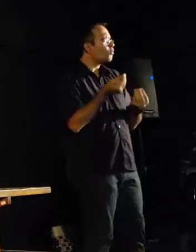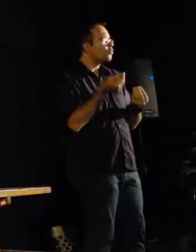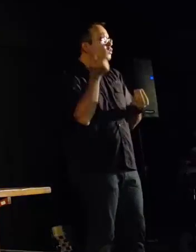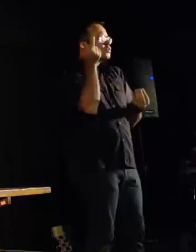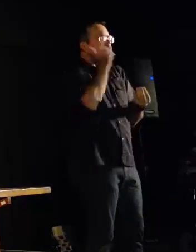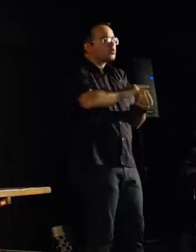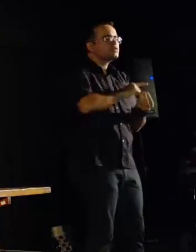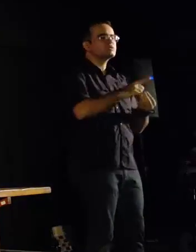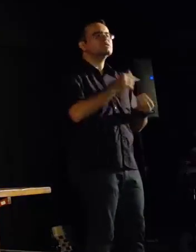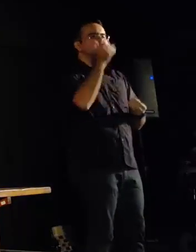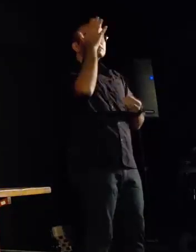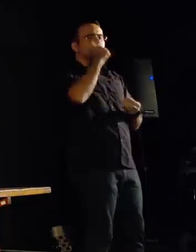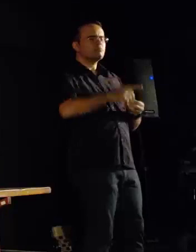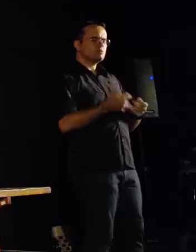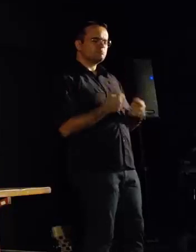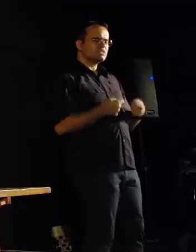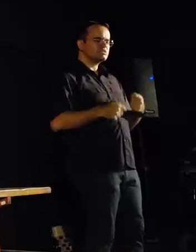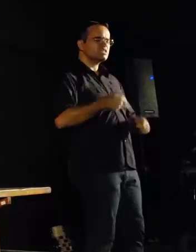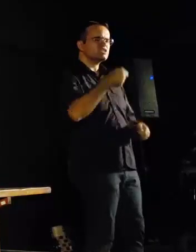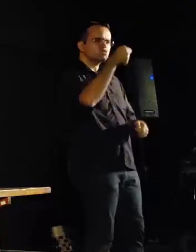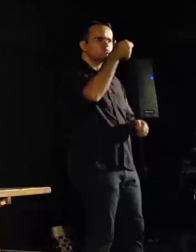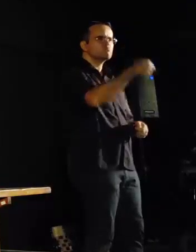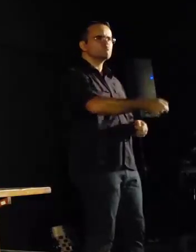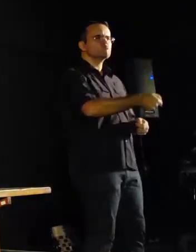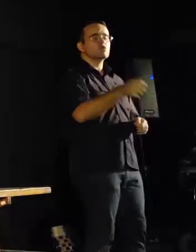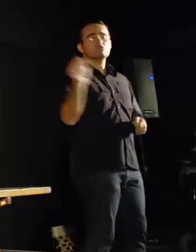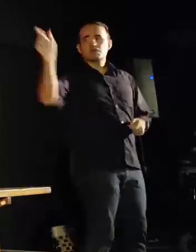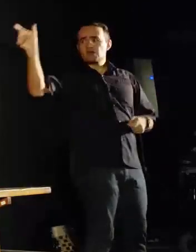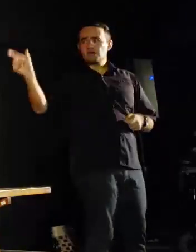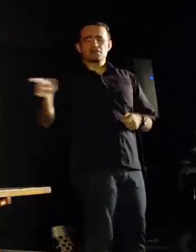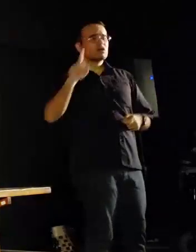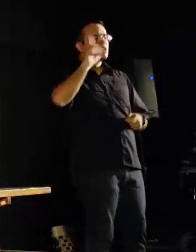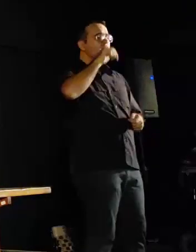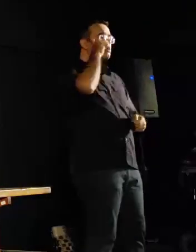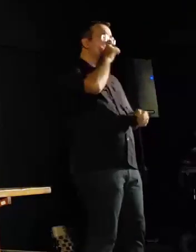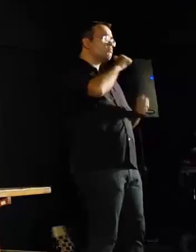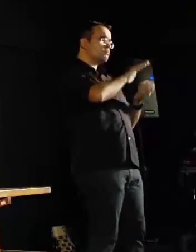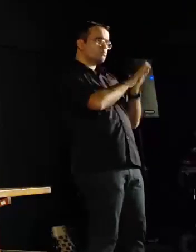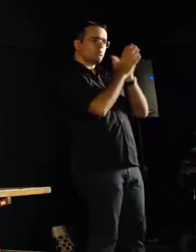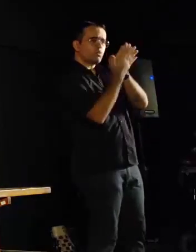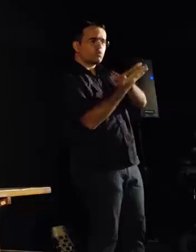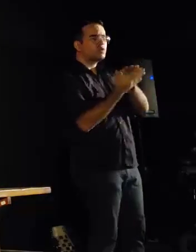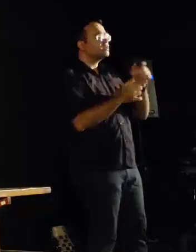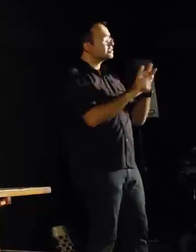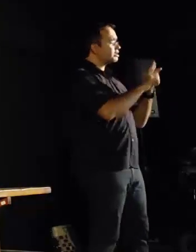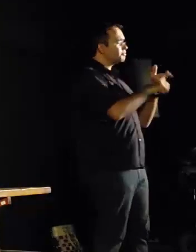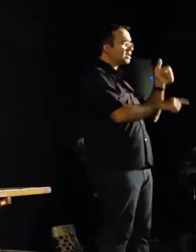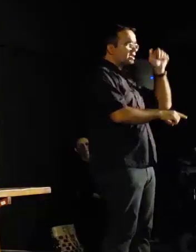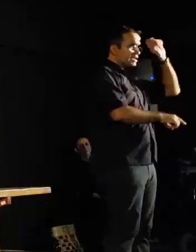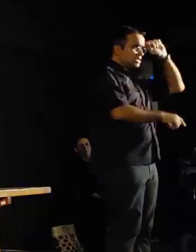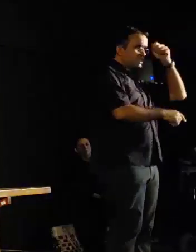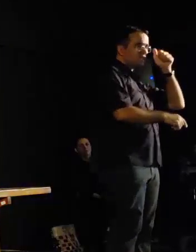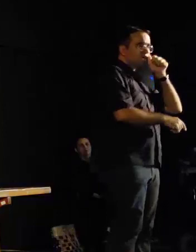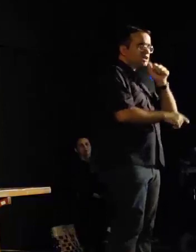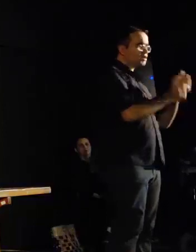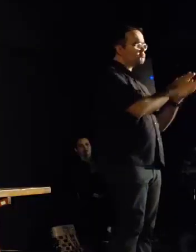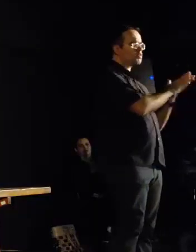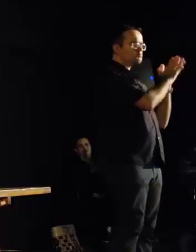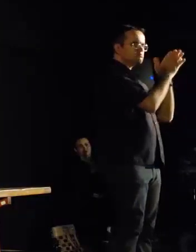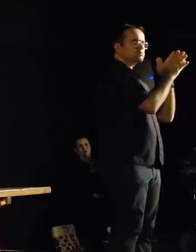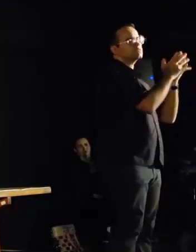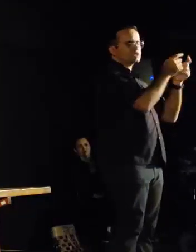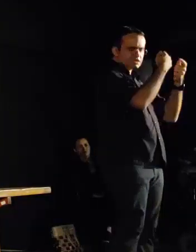que eu preciso afirmar-me enquanto mulher trans, por exemplo, que as mulheres negras precisam afirmar-se enquanto mulheres negras, para que